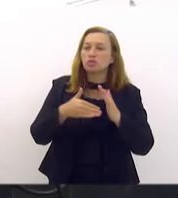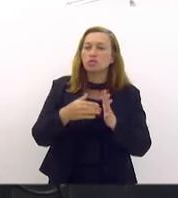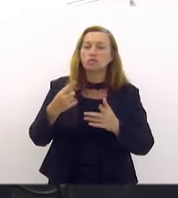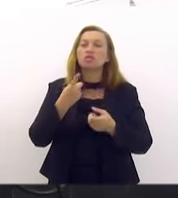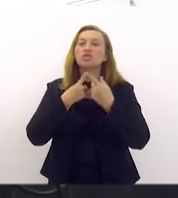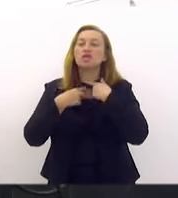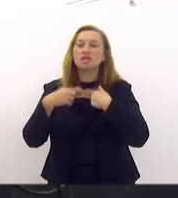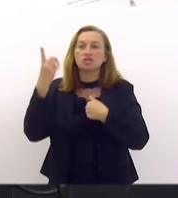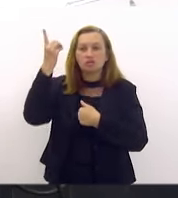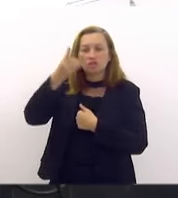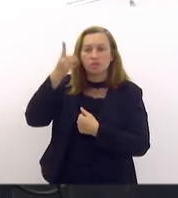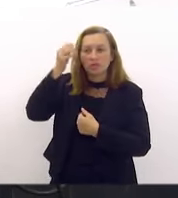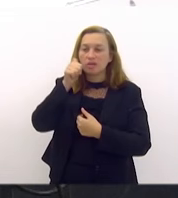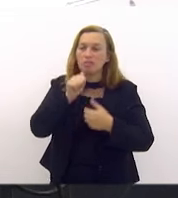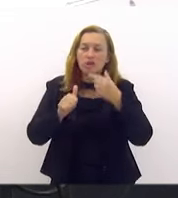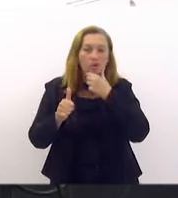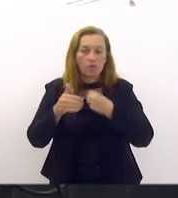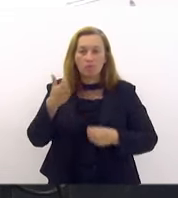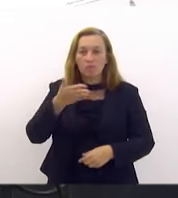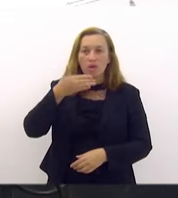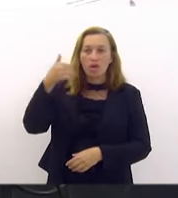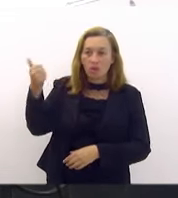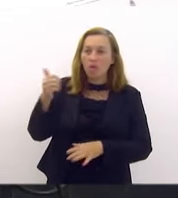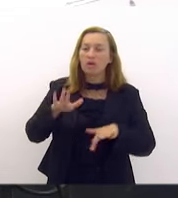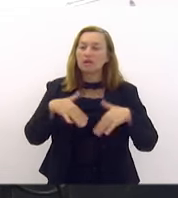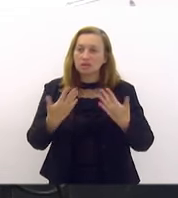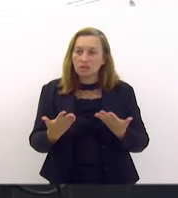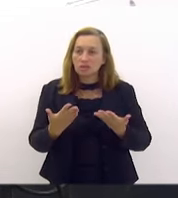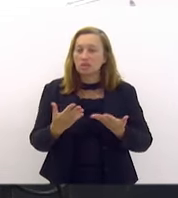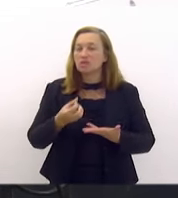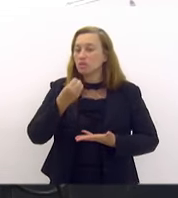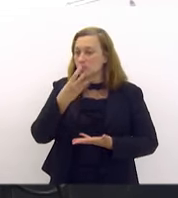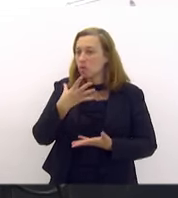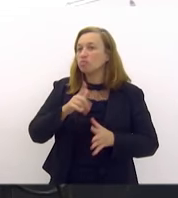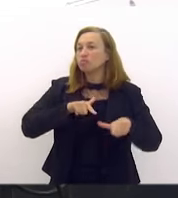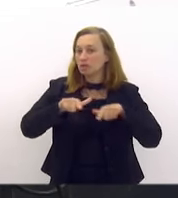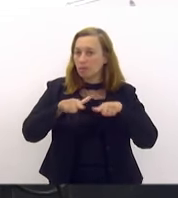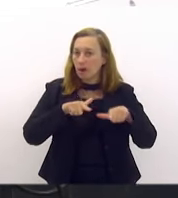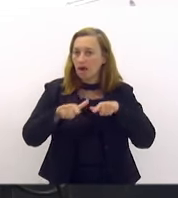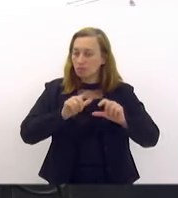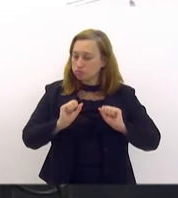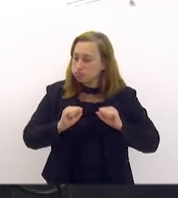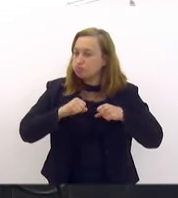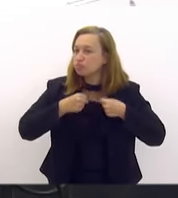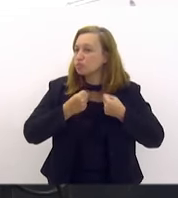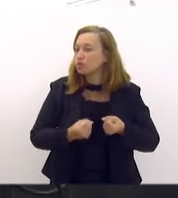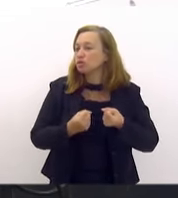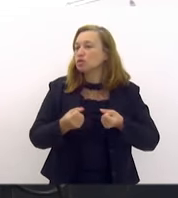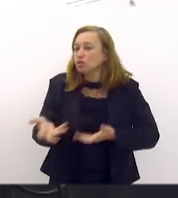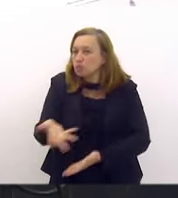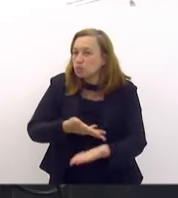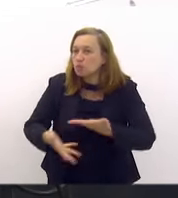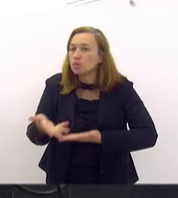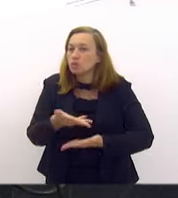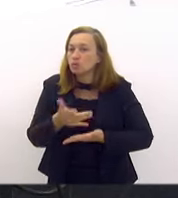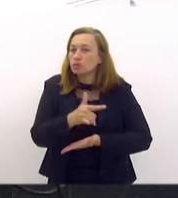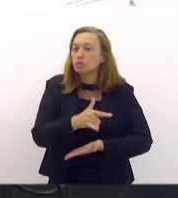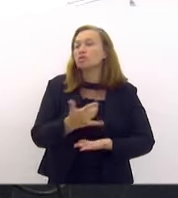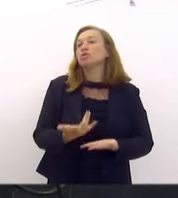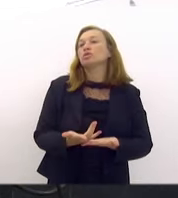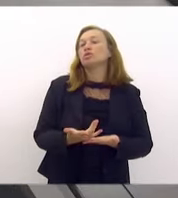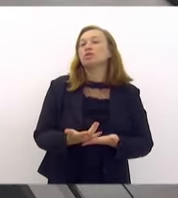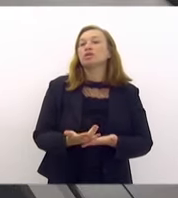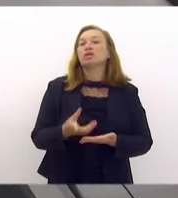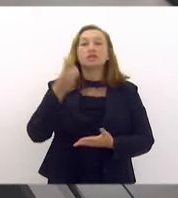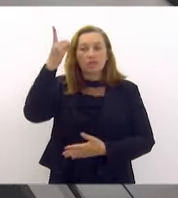das deputadas melhor então eu acho que vai ser um exercício aí também de de mediação para esse relatório final pois não